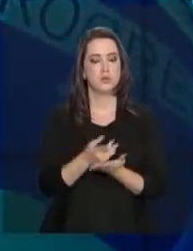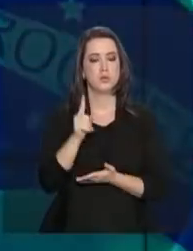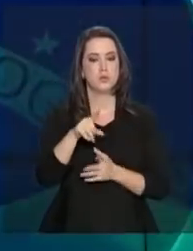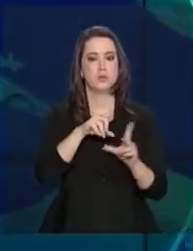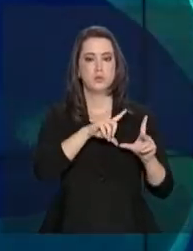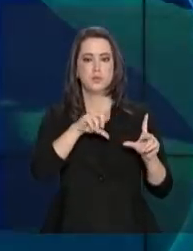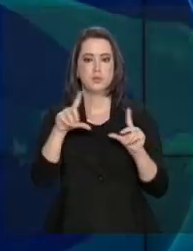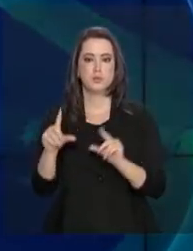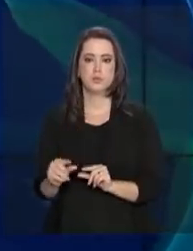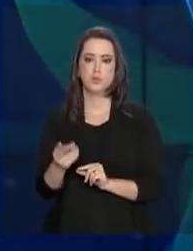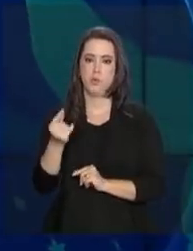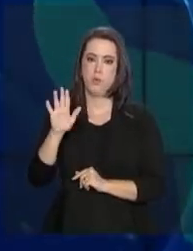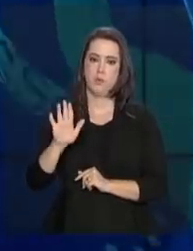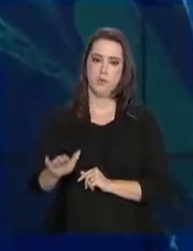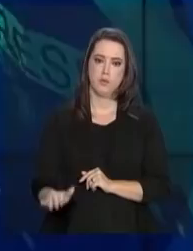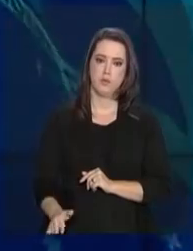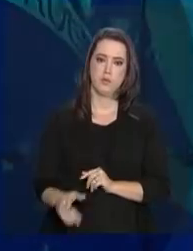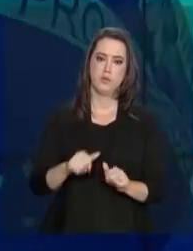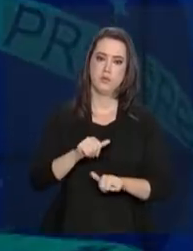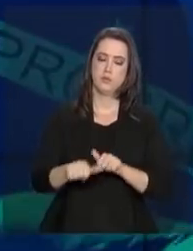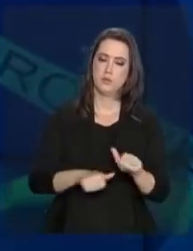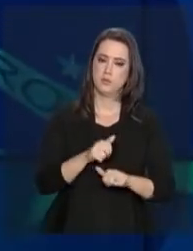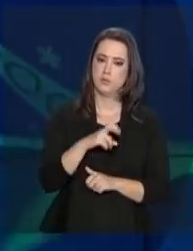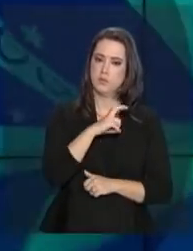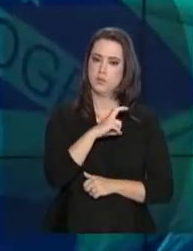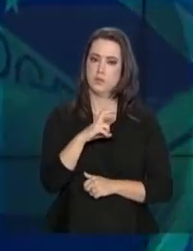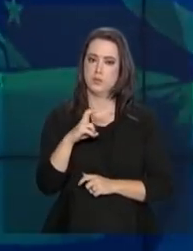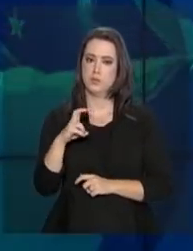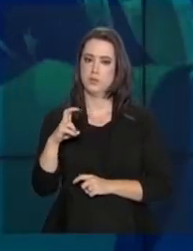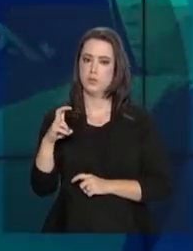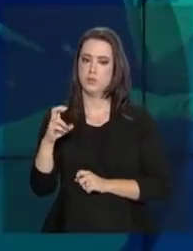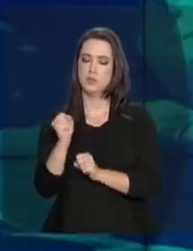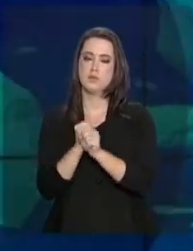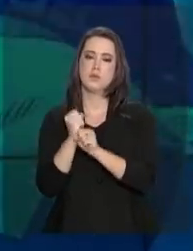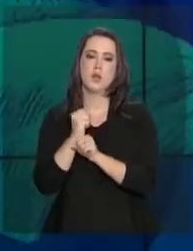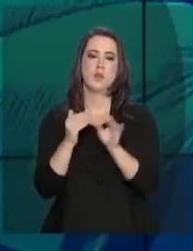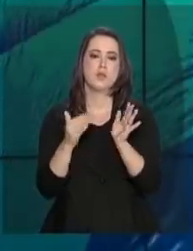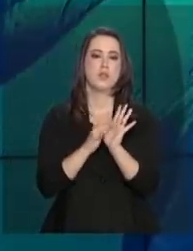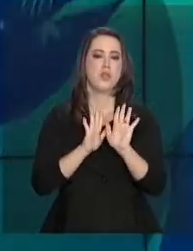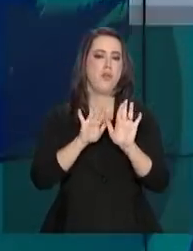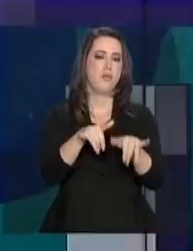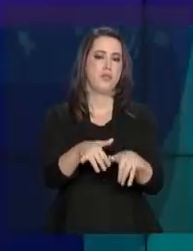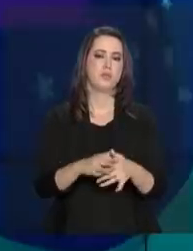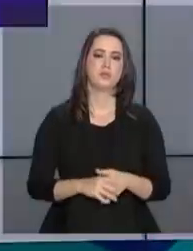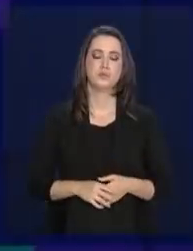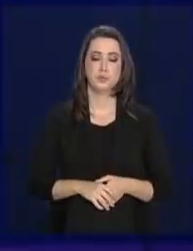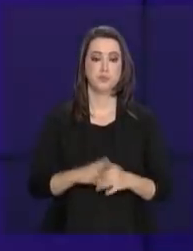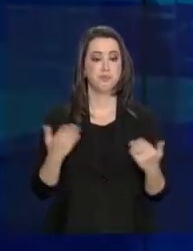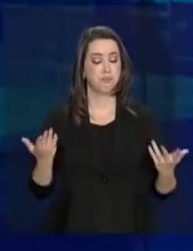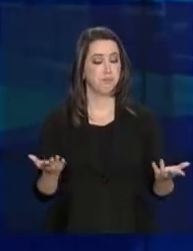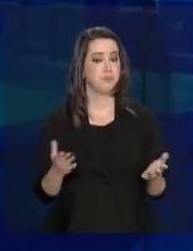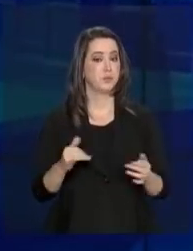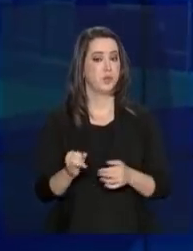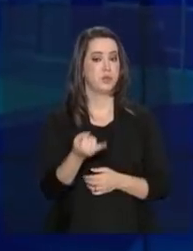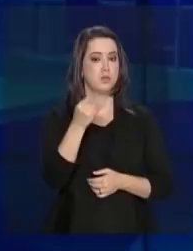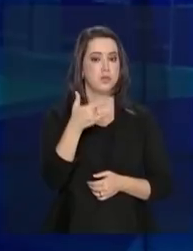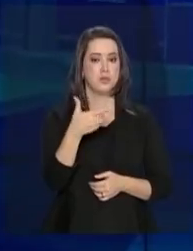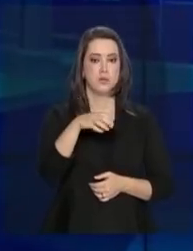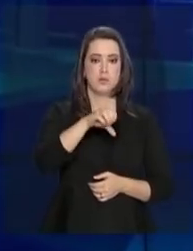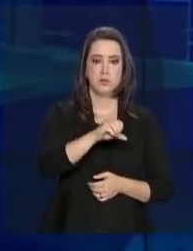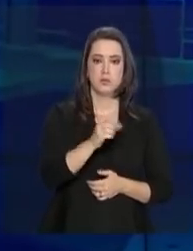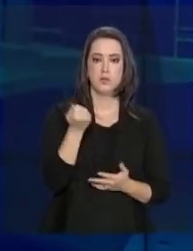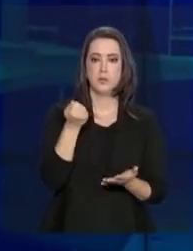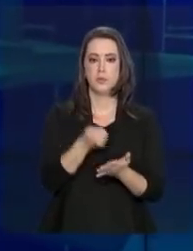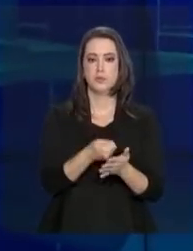hoje é reduzir esse desconto em uma transição de cinco anos até a eliminação total a partir de janeiro de